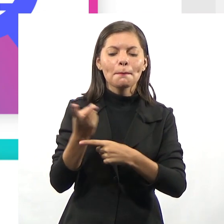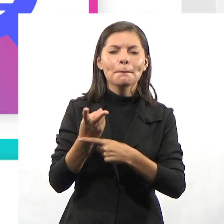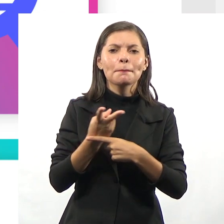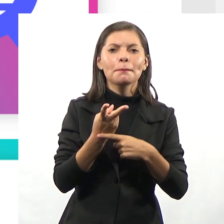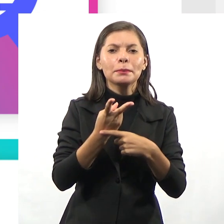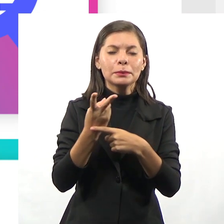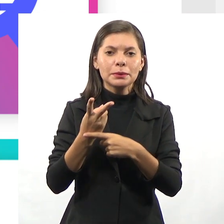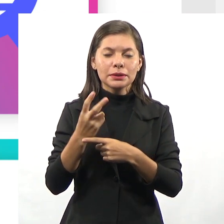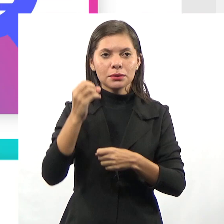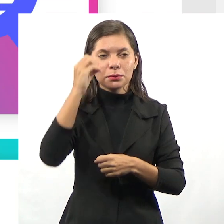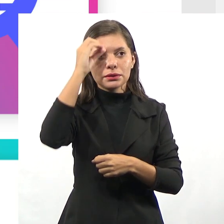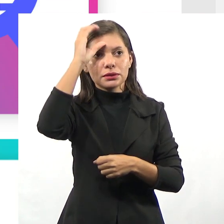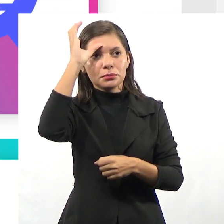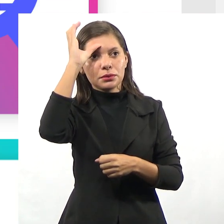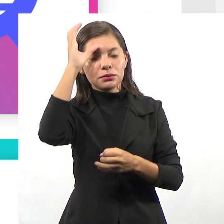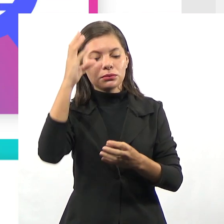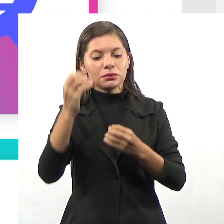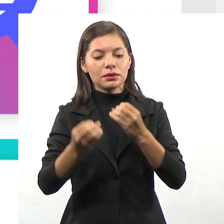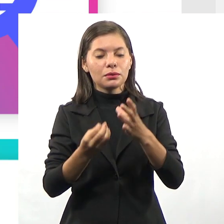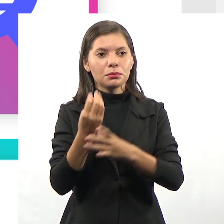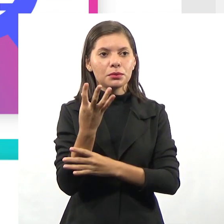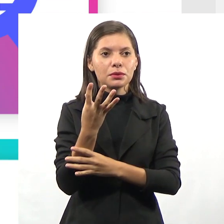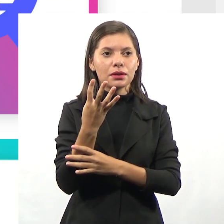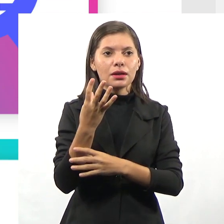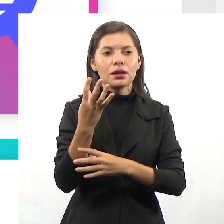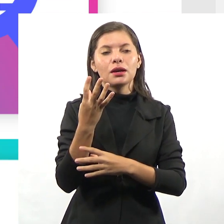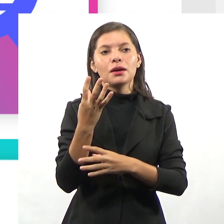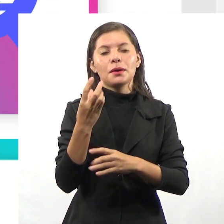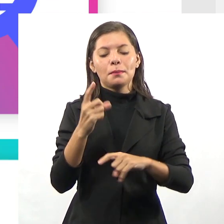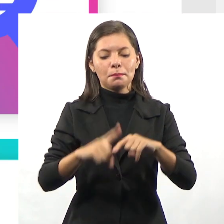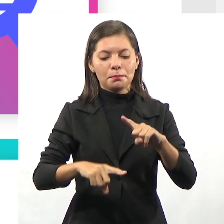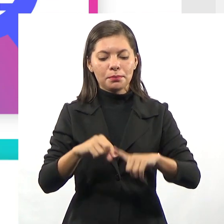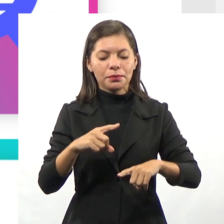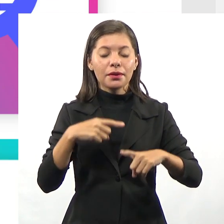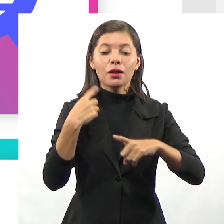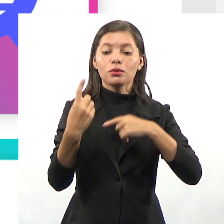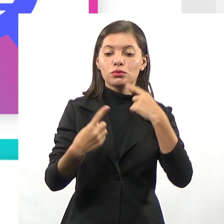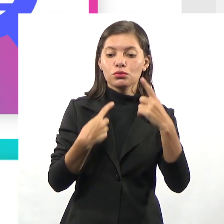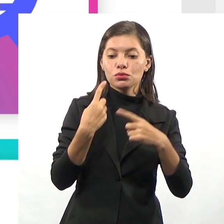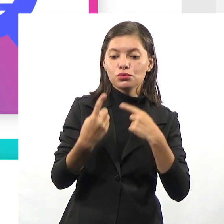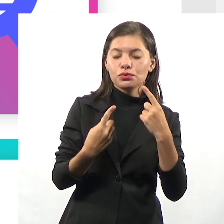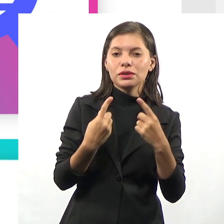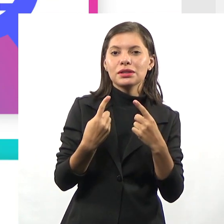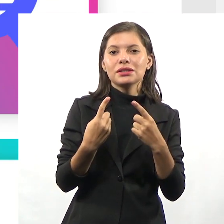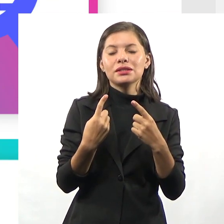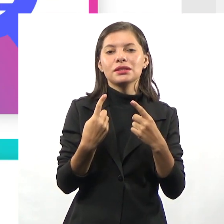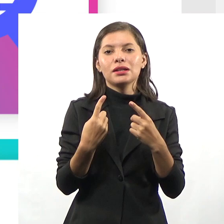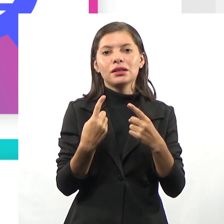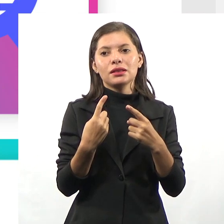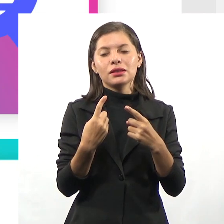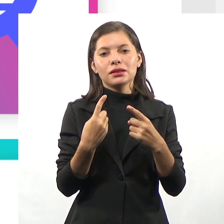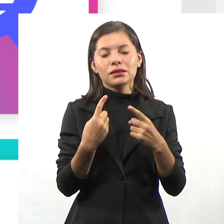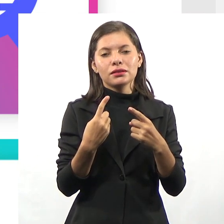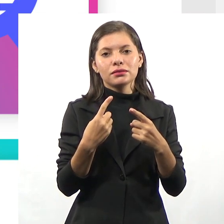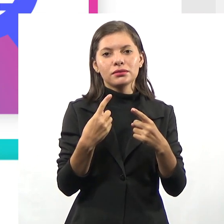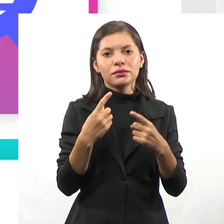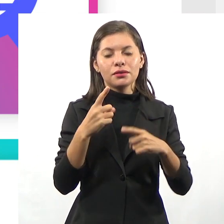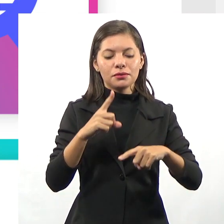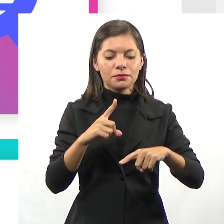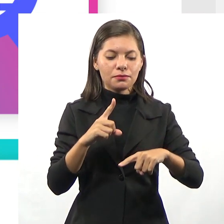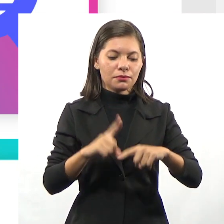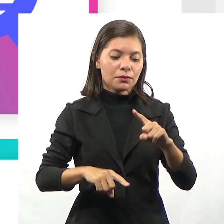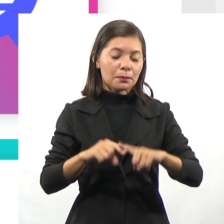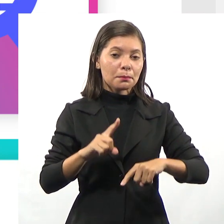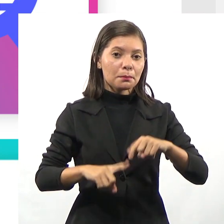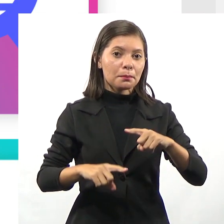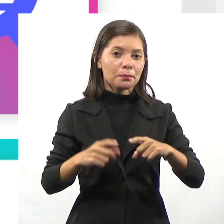busca de conhecimento, seja para elaborar o material, ou às vezes seja para tirar dúvidas. A maior parte das ferramentas que são utilizadas são as ferramentas